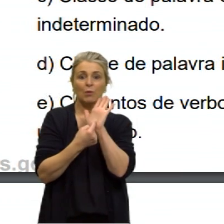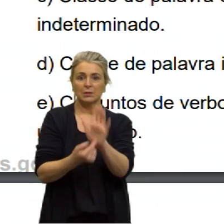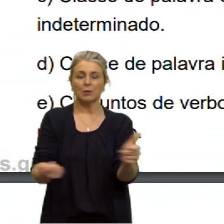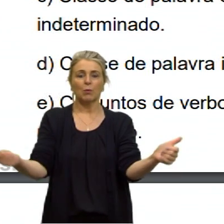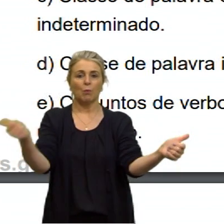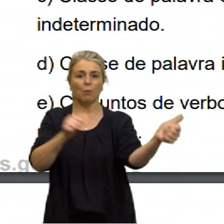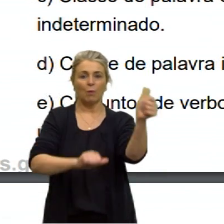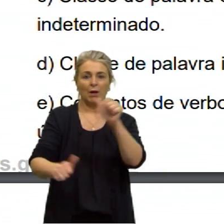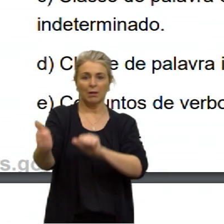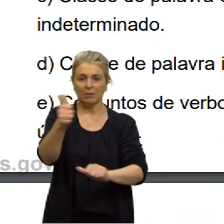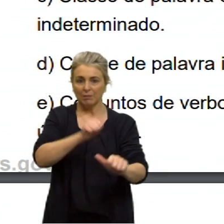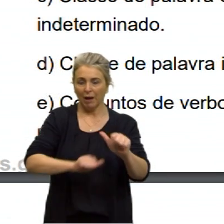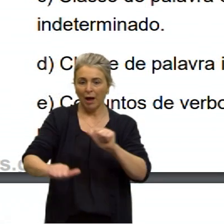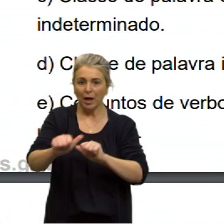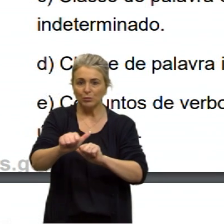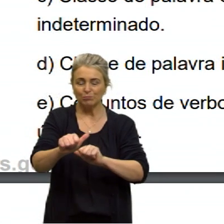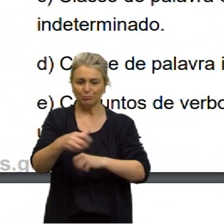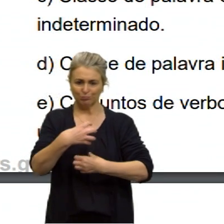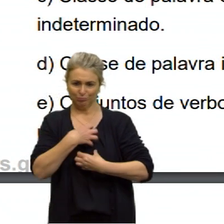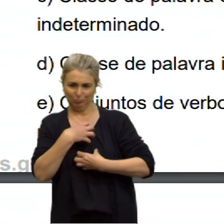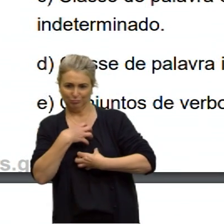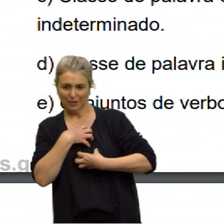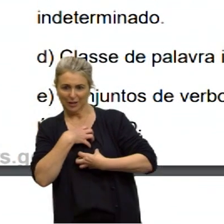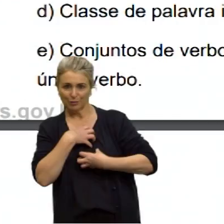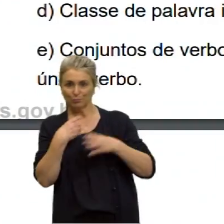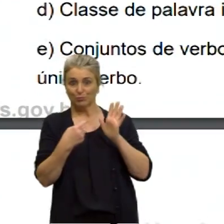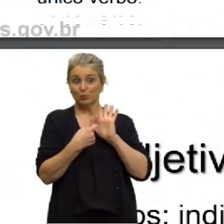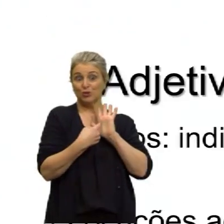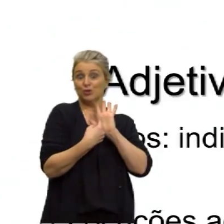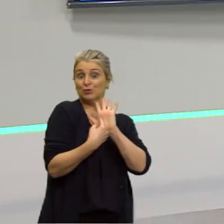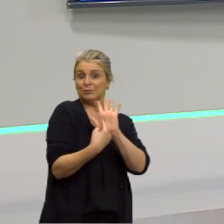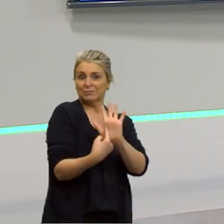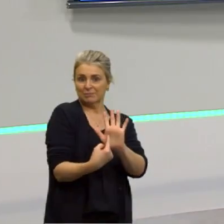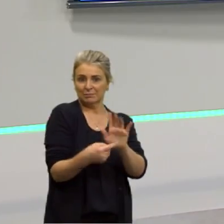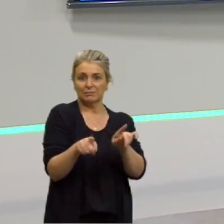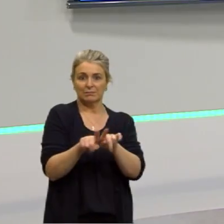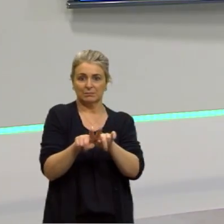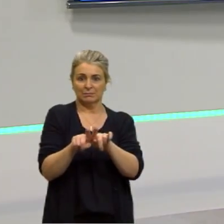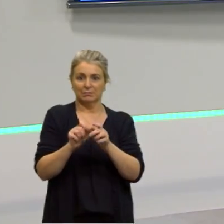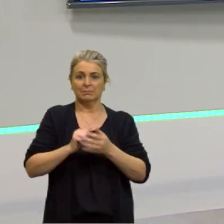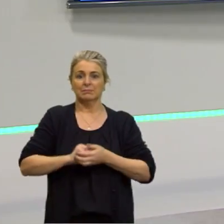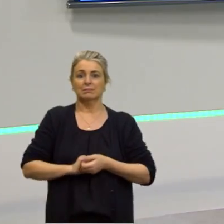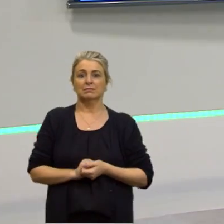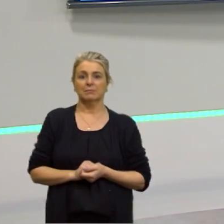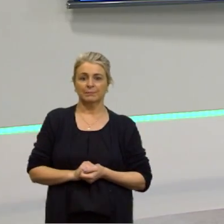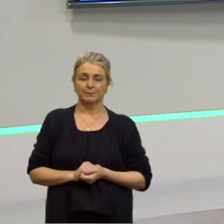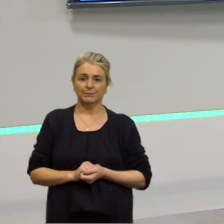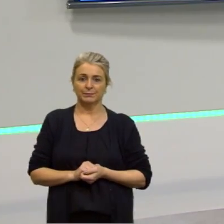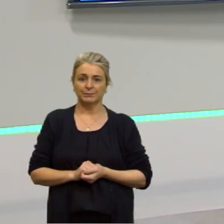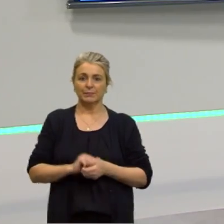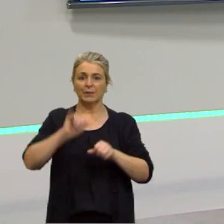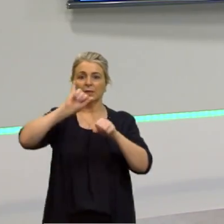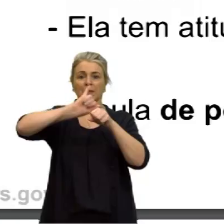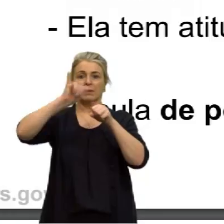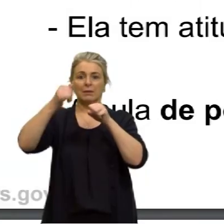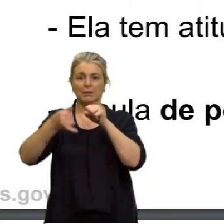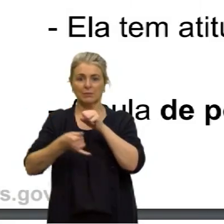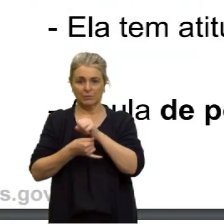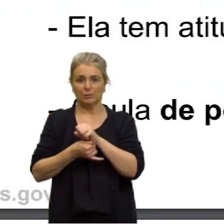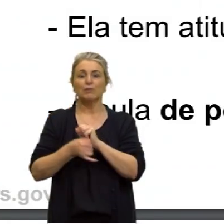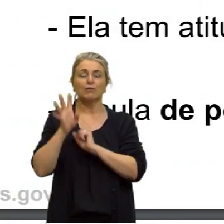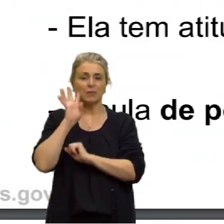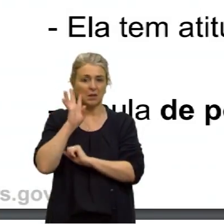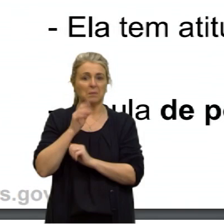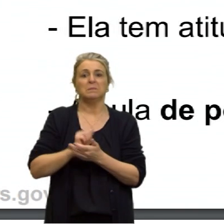qualidade os estados ou aparências vamos para o próximo adjetivos em um negócio